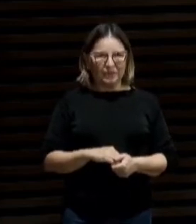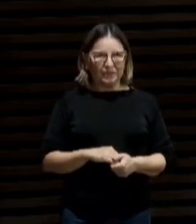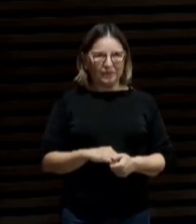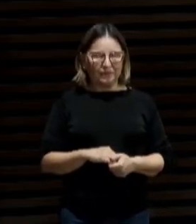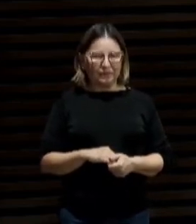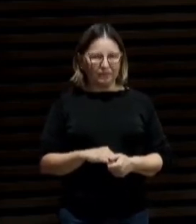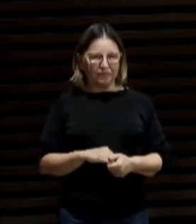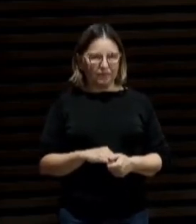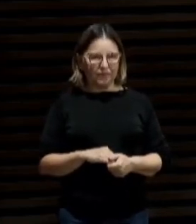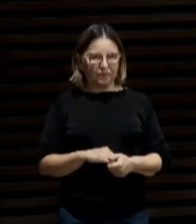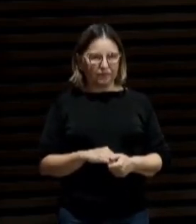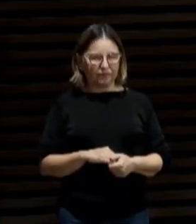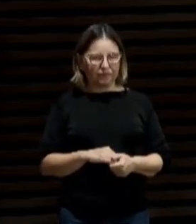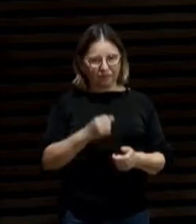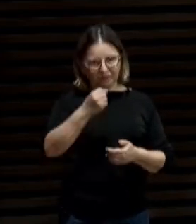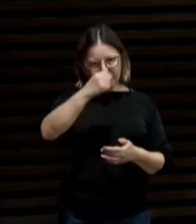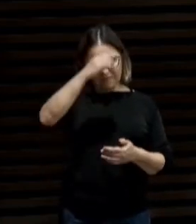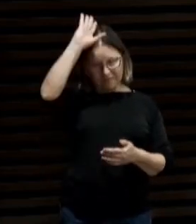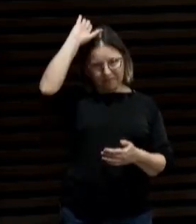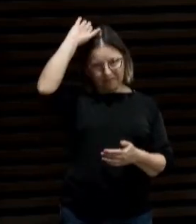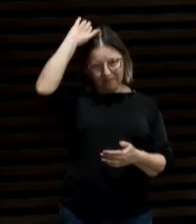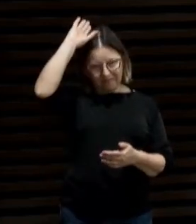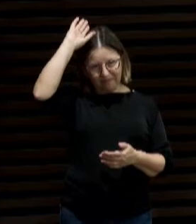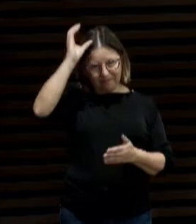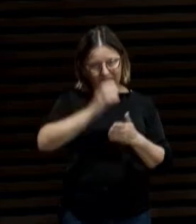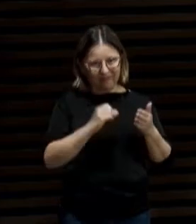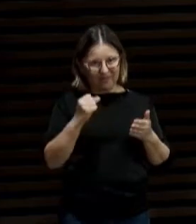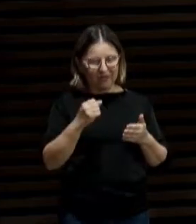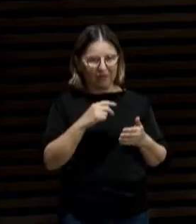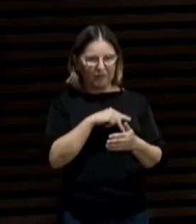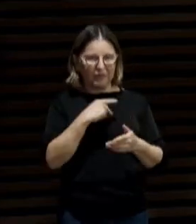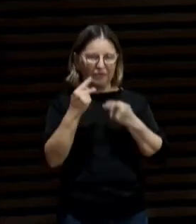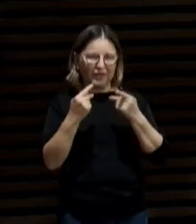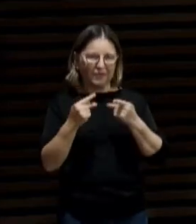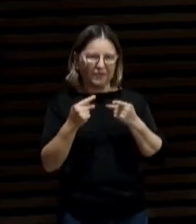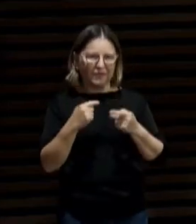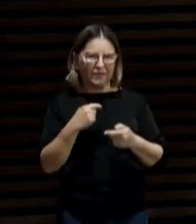Ele diz lá em Romanos, nós não vamos lá, mas ele diz em Romanos 8,18, porque para mim tenho por certo,